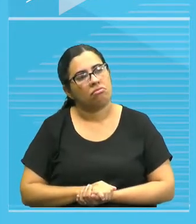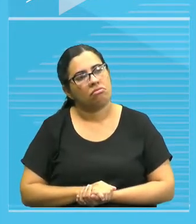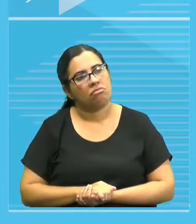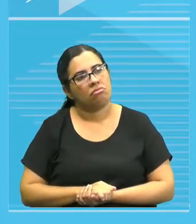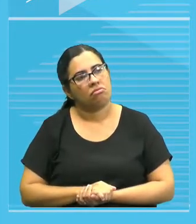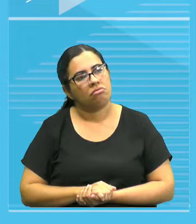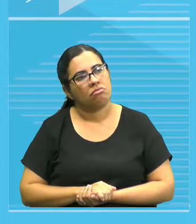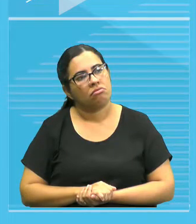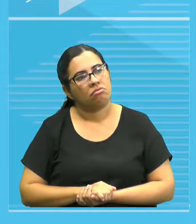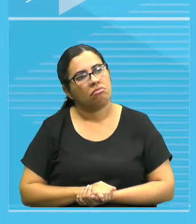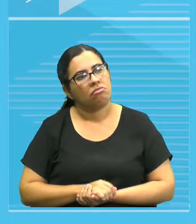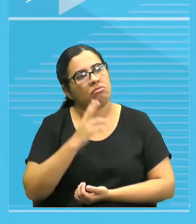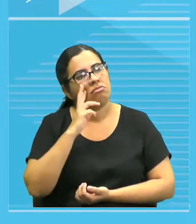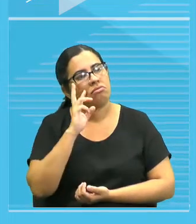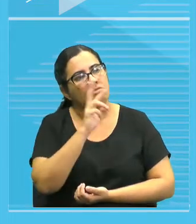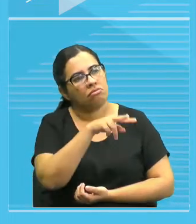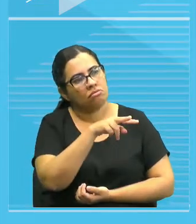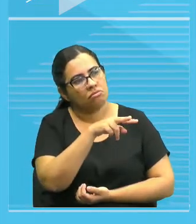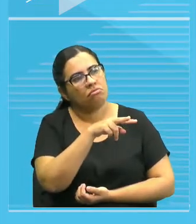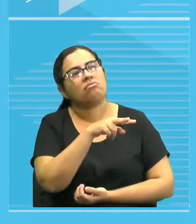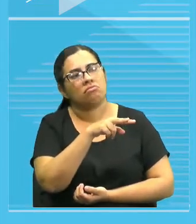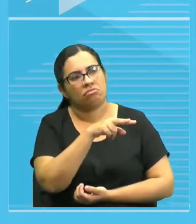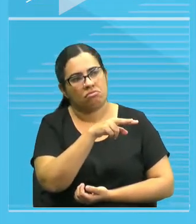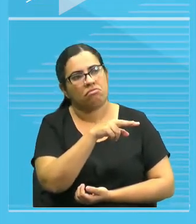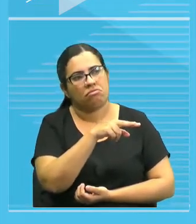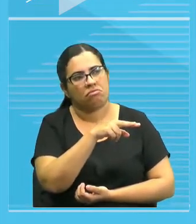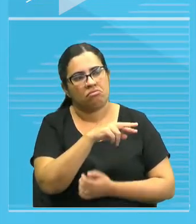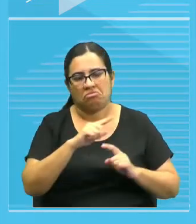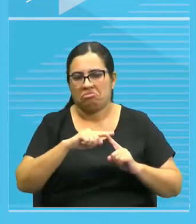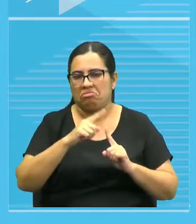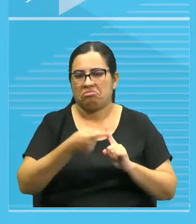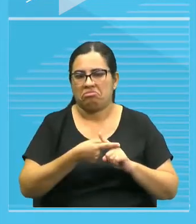Olha a chamada laparoscopia.